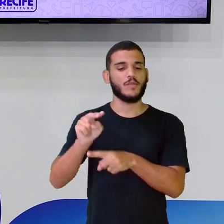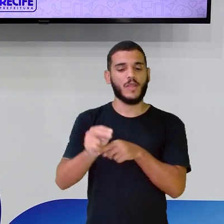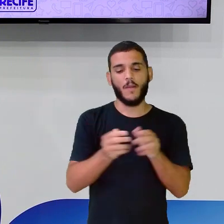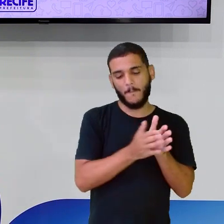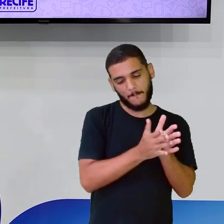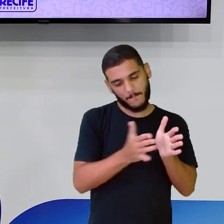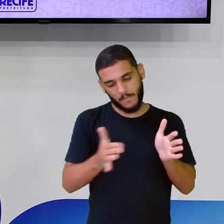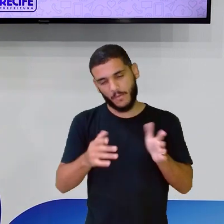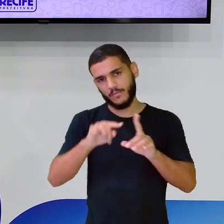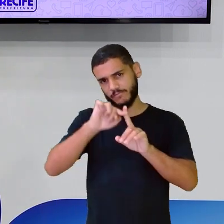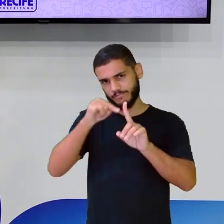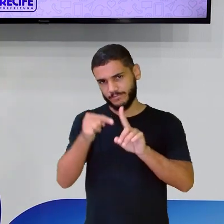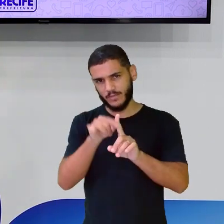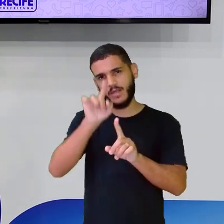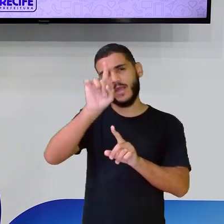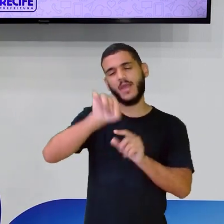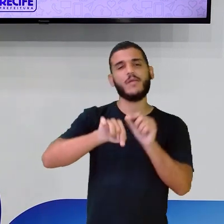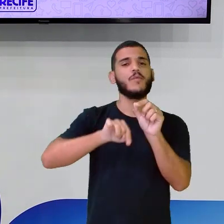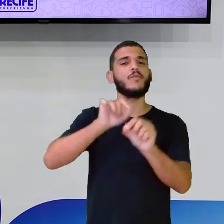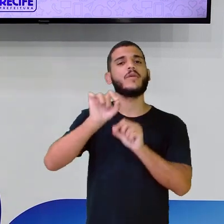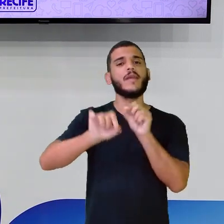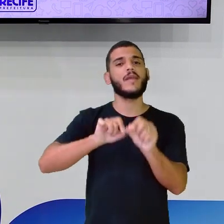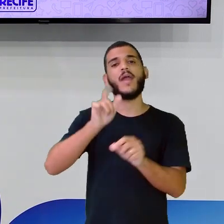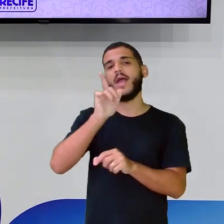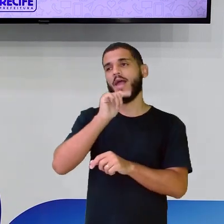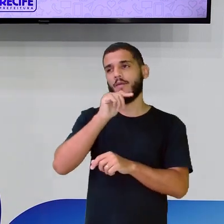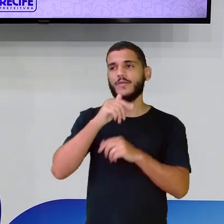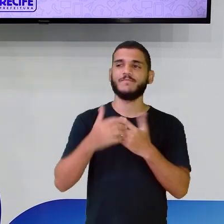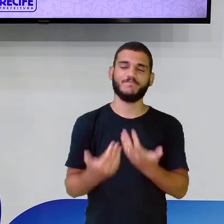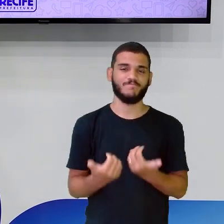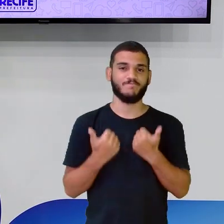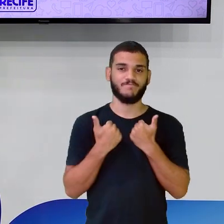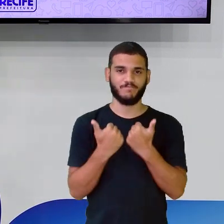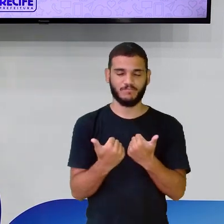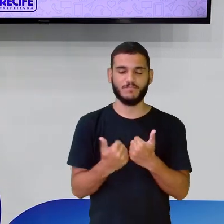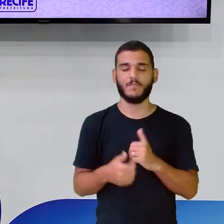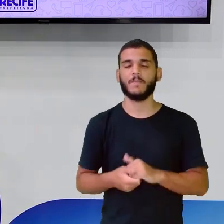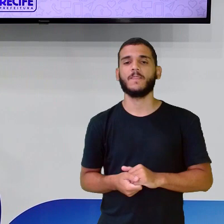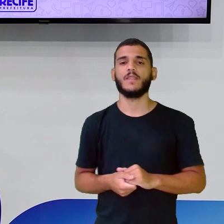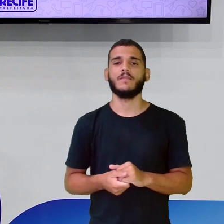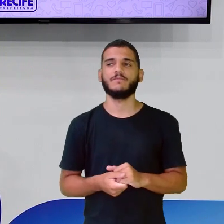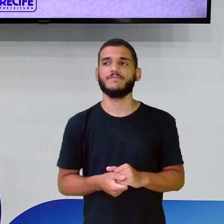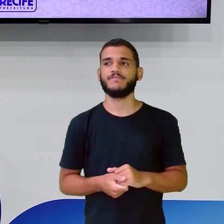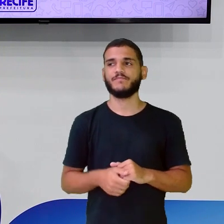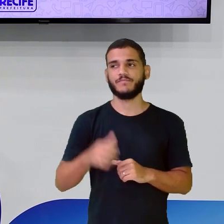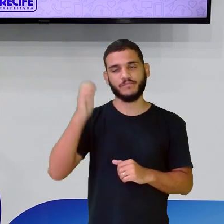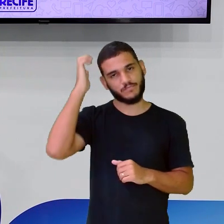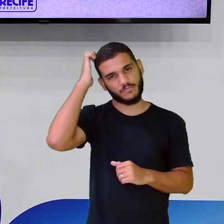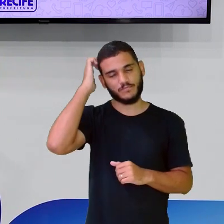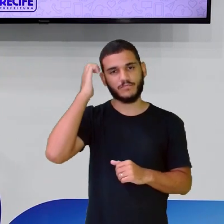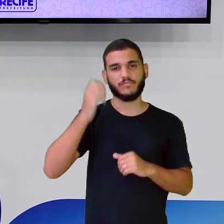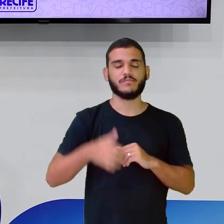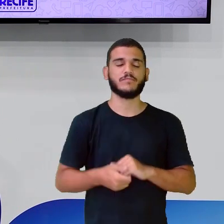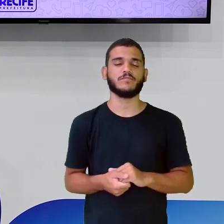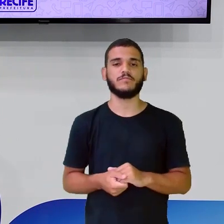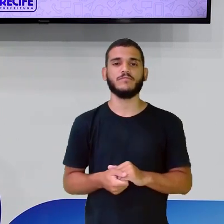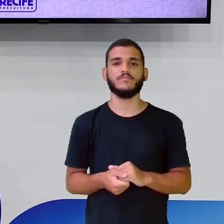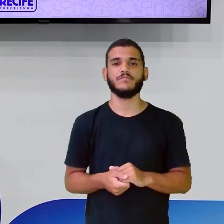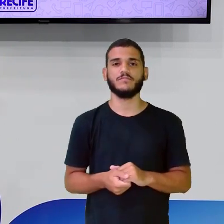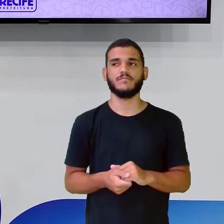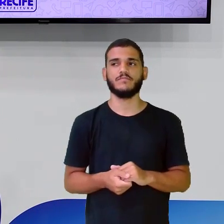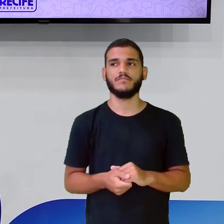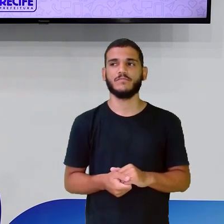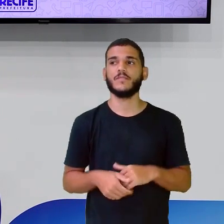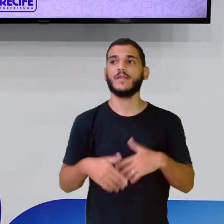a gestação, é composto de água. Beleza? Deixa eu passar